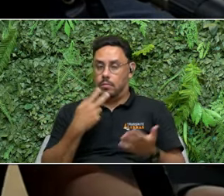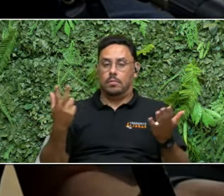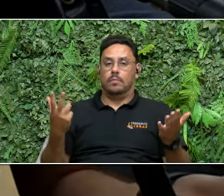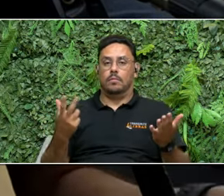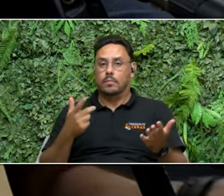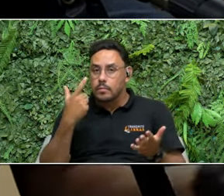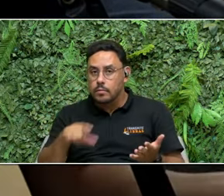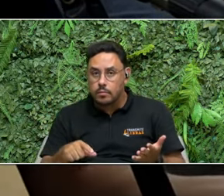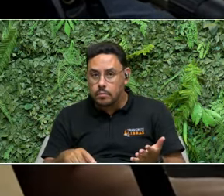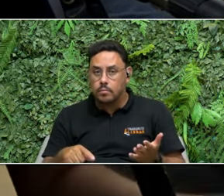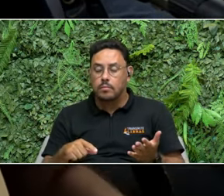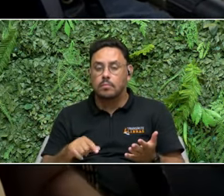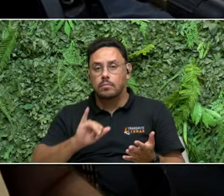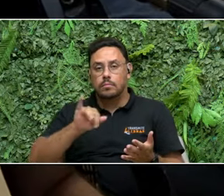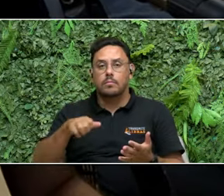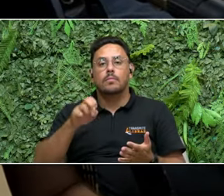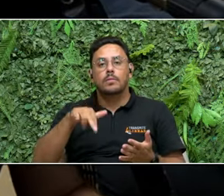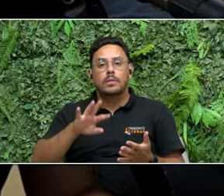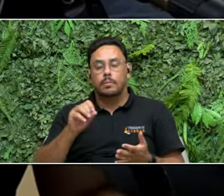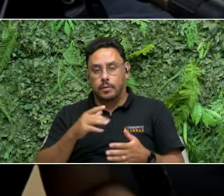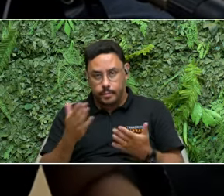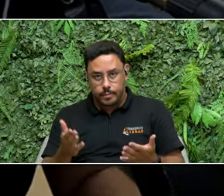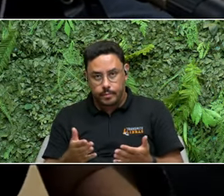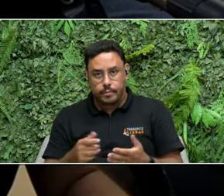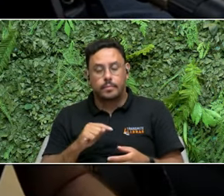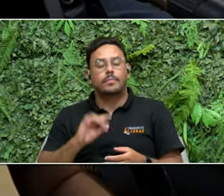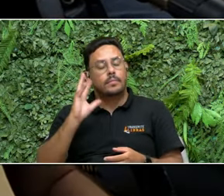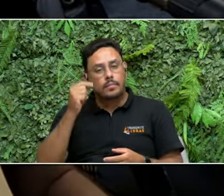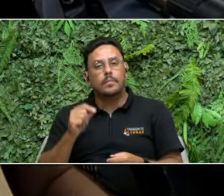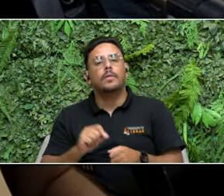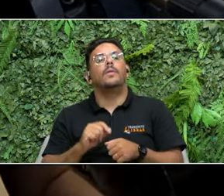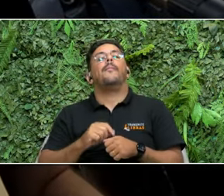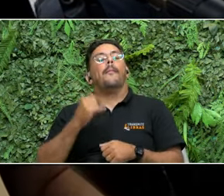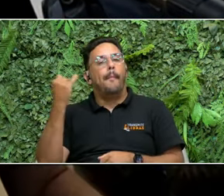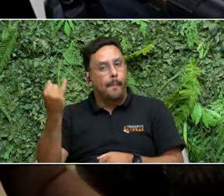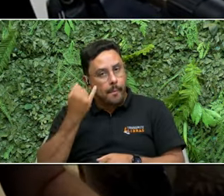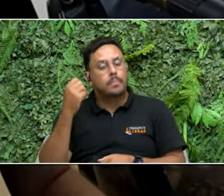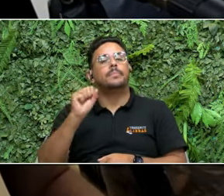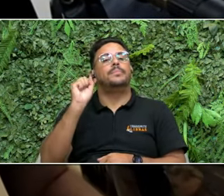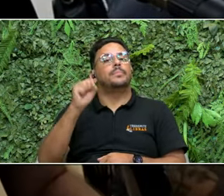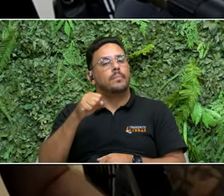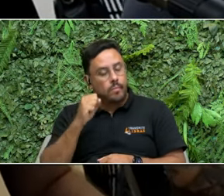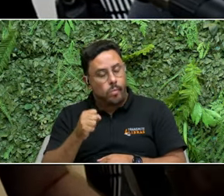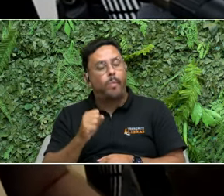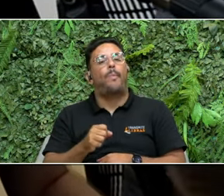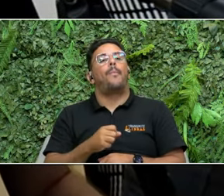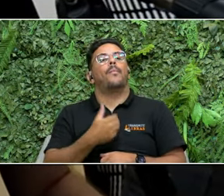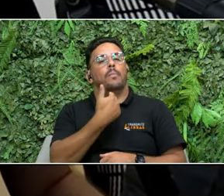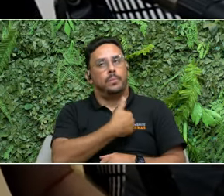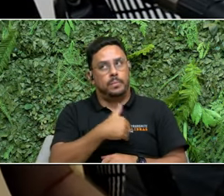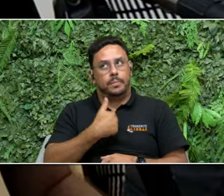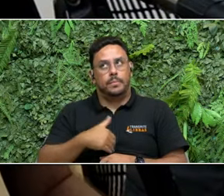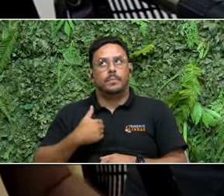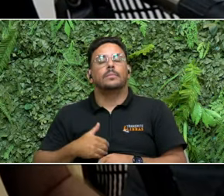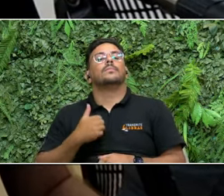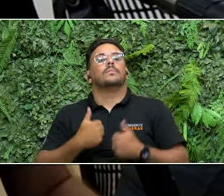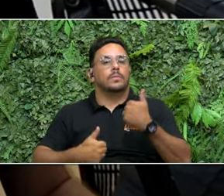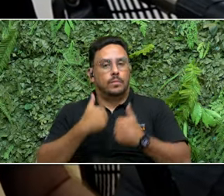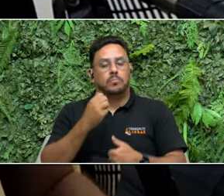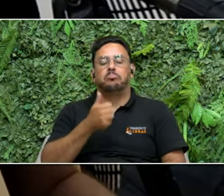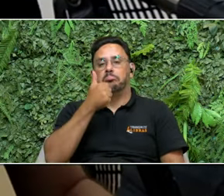de novo né é o gemerson mas Bob eu acho que foi determinante sim o comportamento do Atlético neste